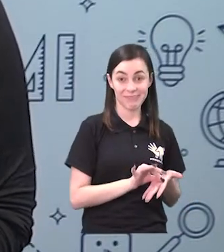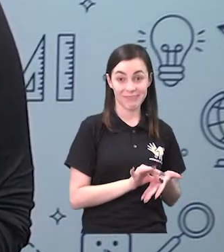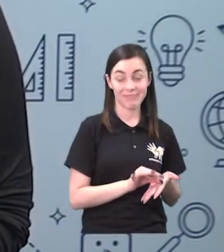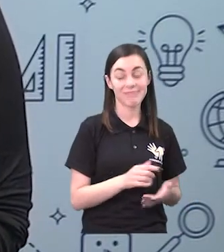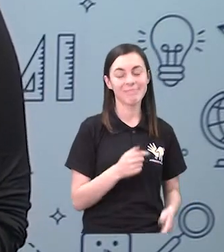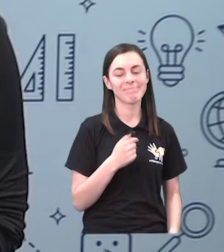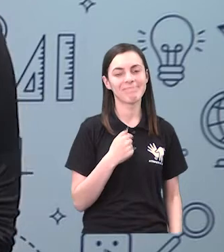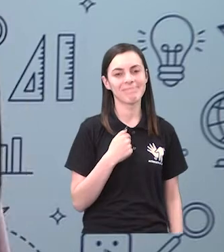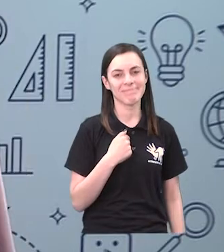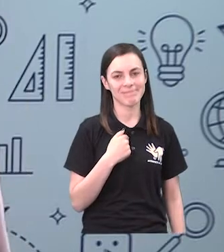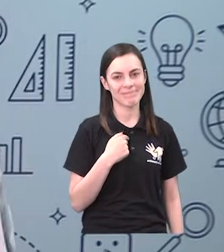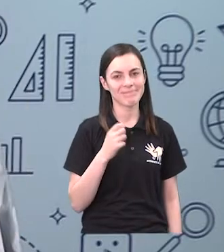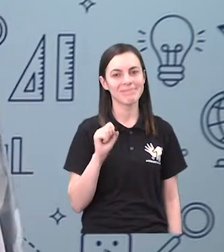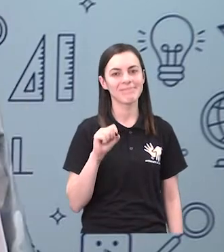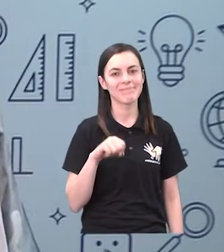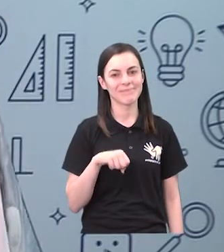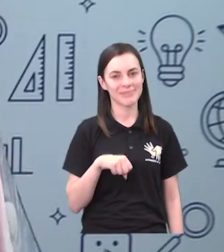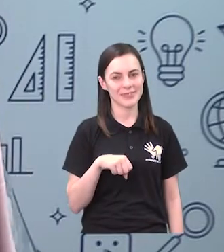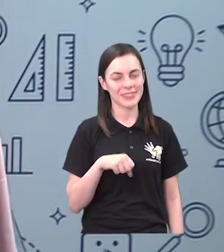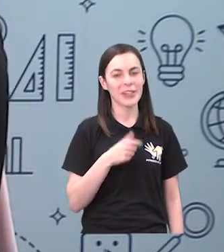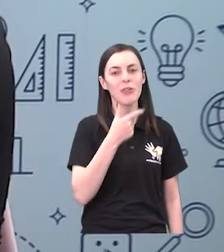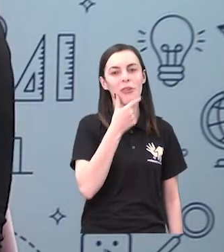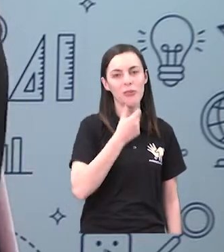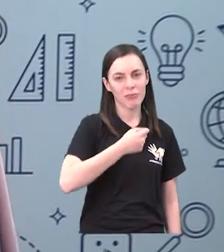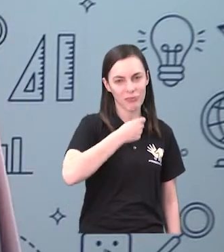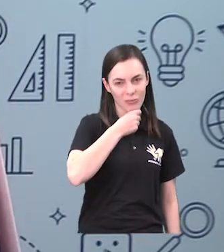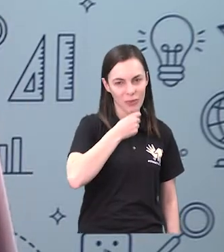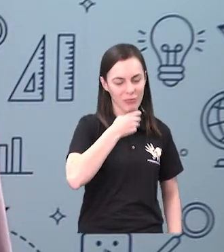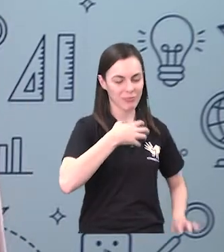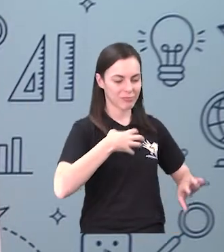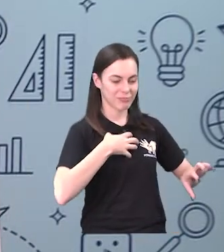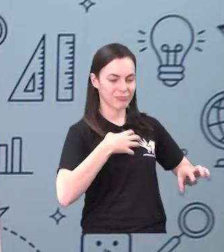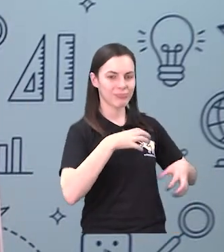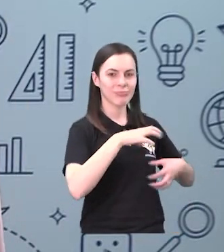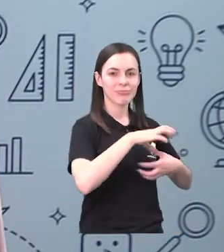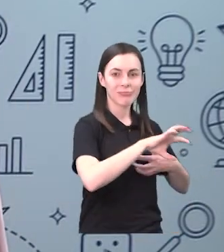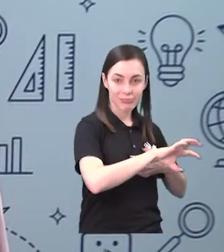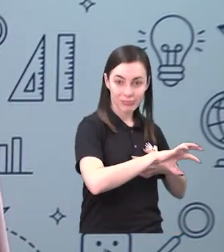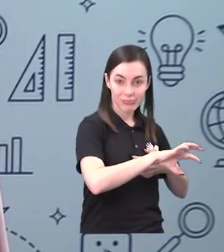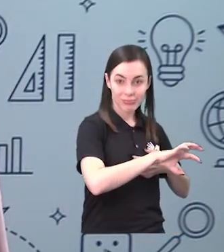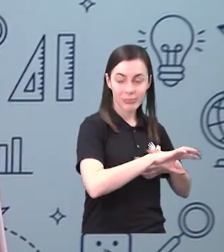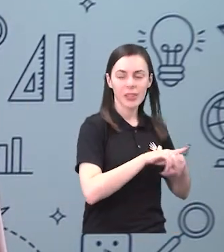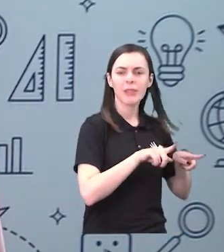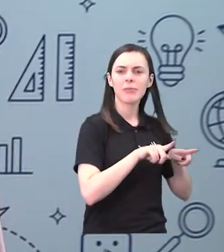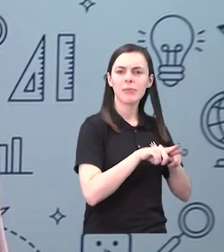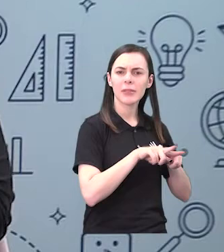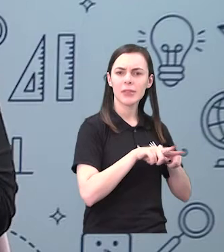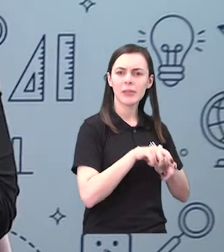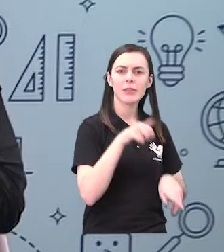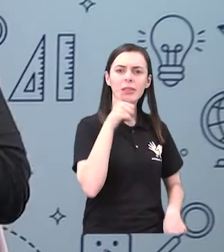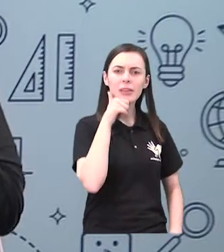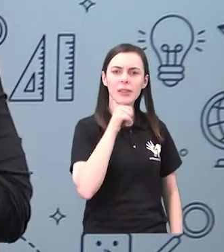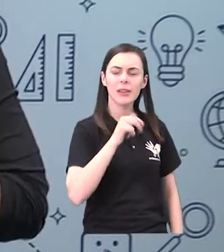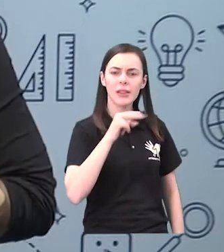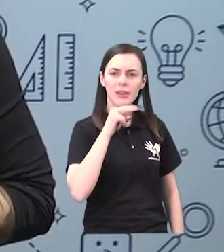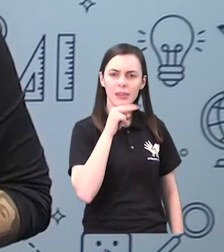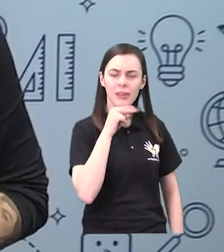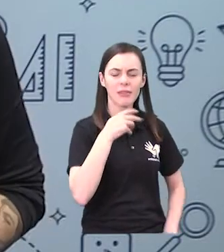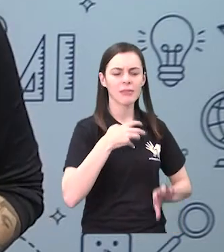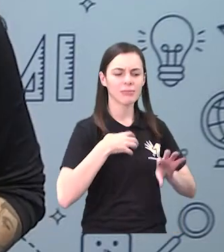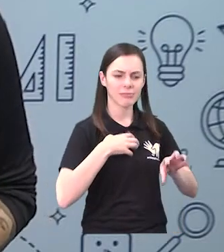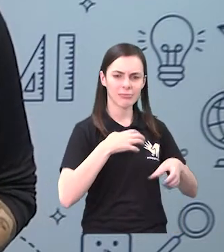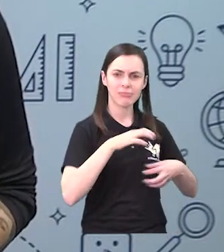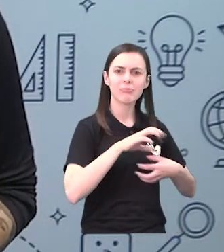história eu me senti no lugar do avô mas também consegui entender o